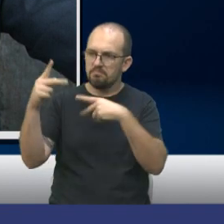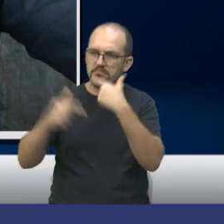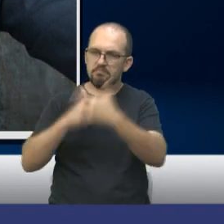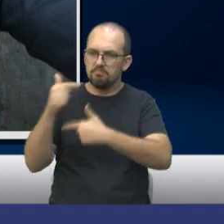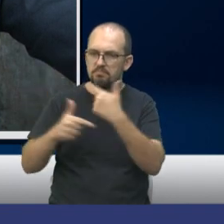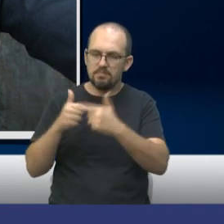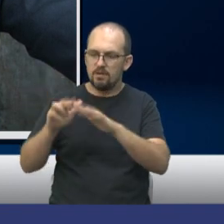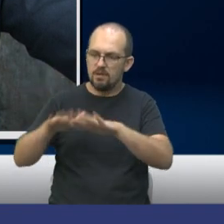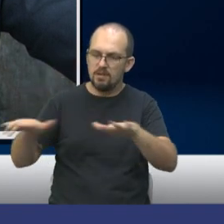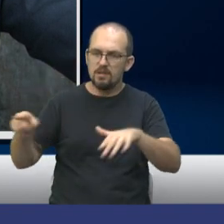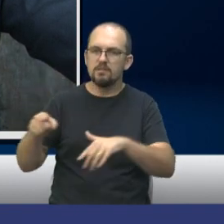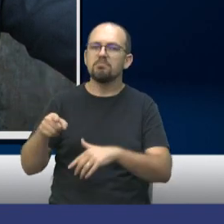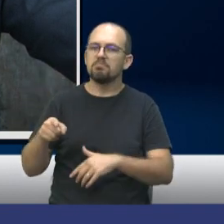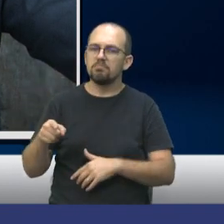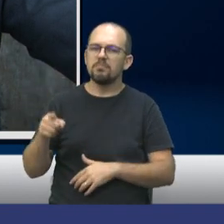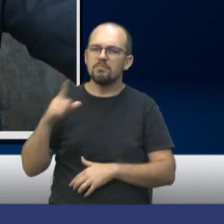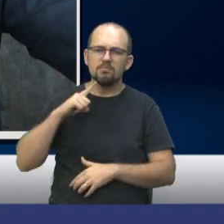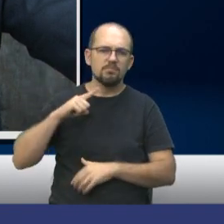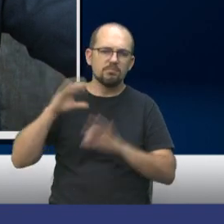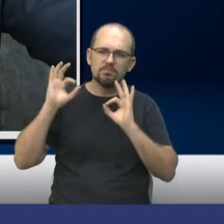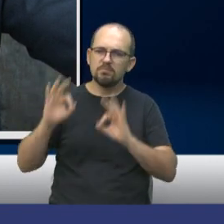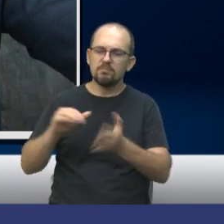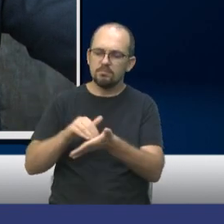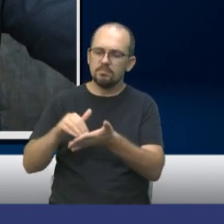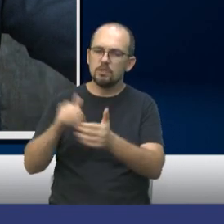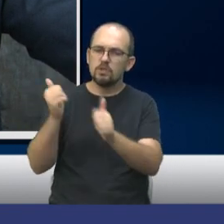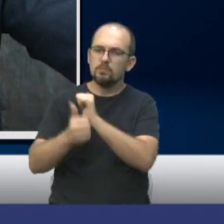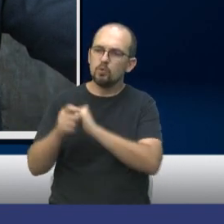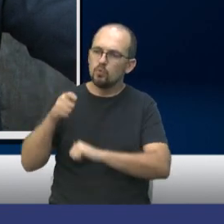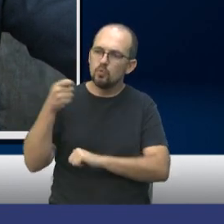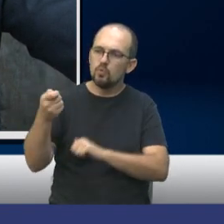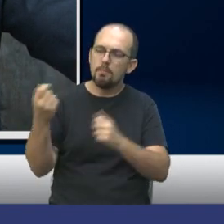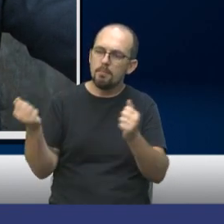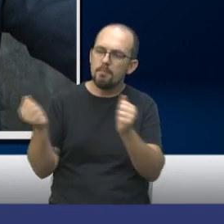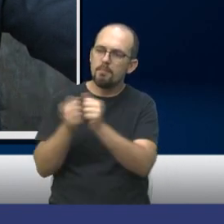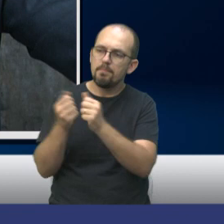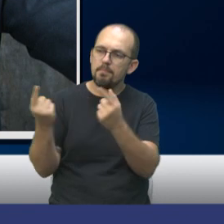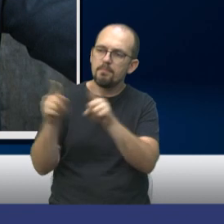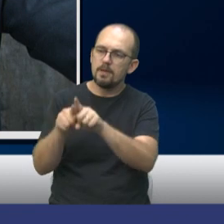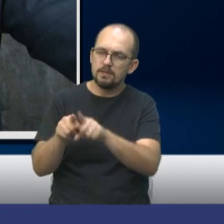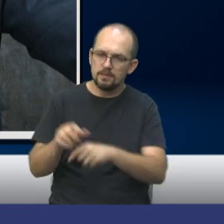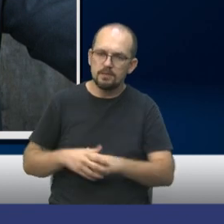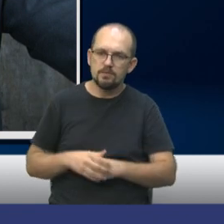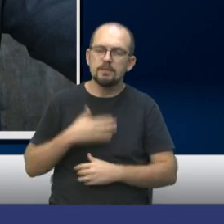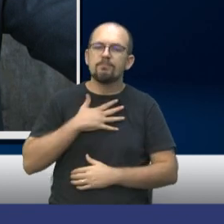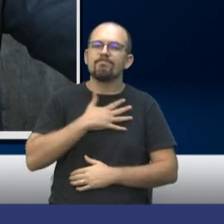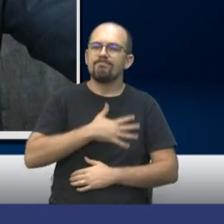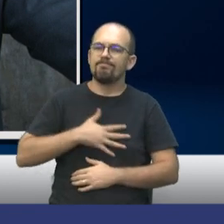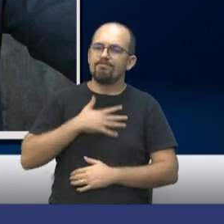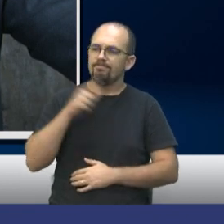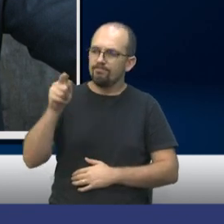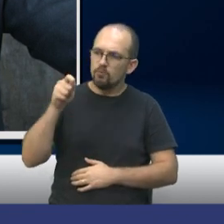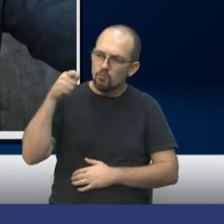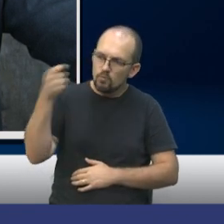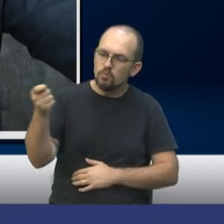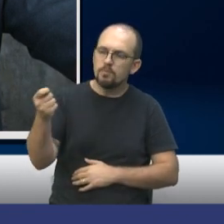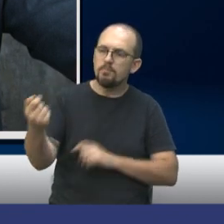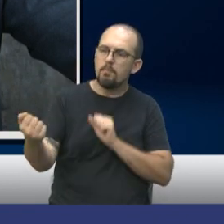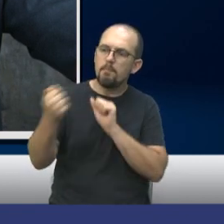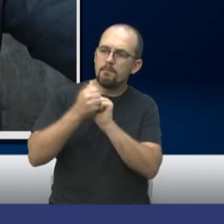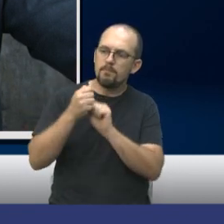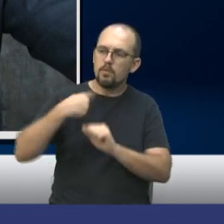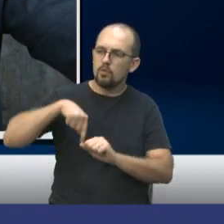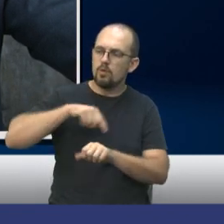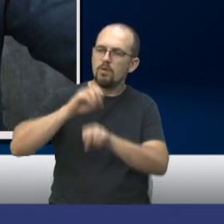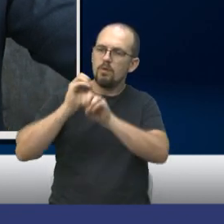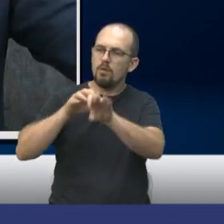crianças. Você tenha sempre a Secretaria de Esporte como seu parceiro e é grande satisfação nossa ter você como parceiro aí ministrando